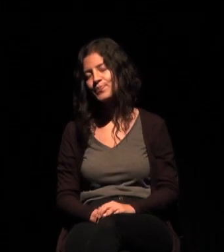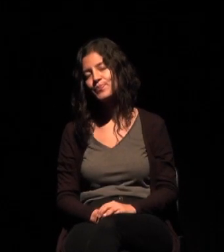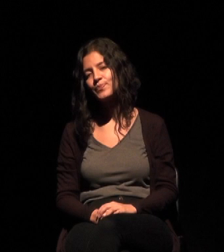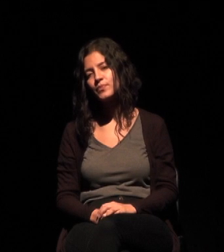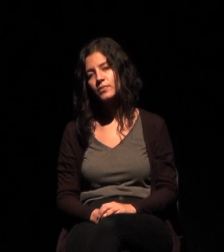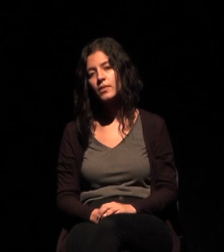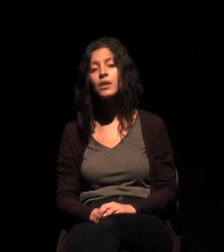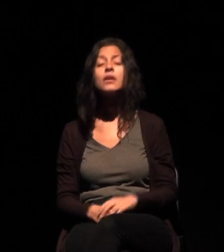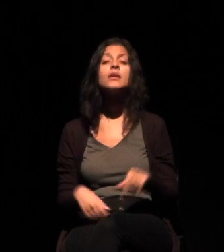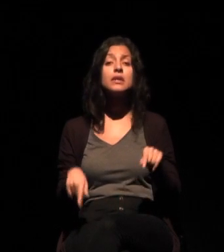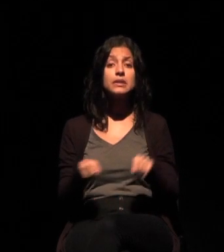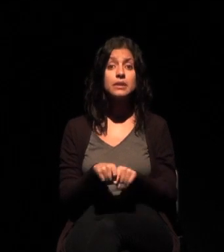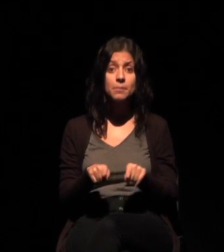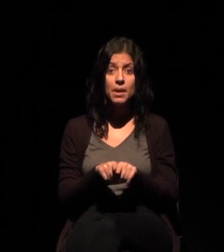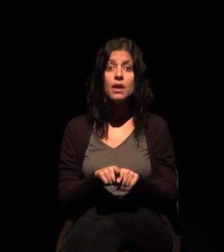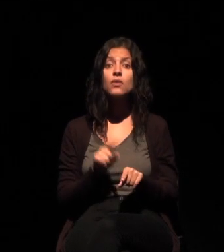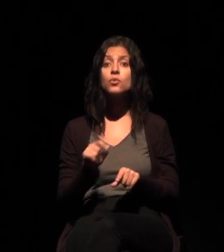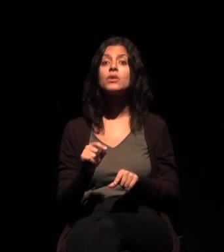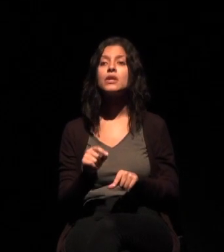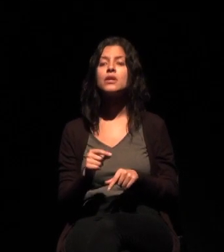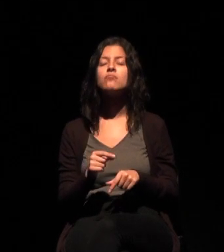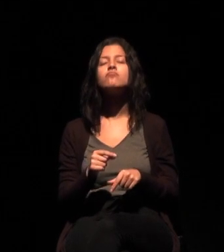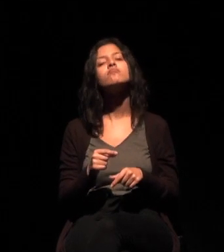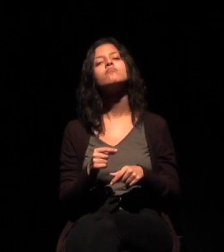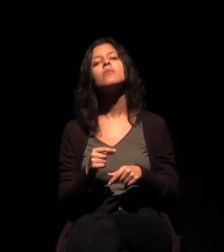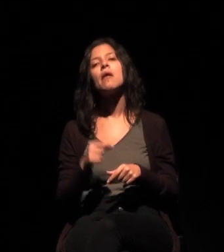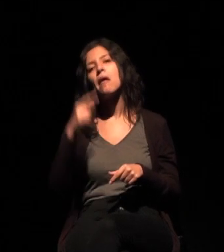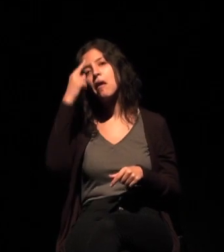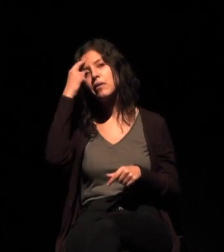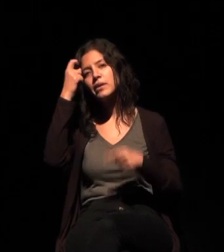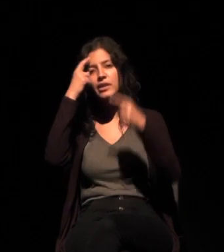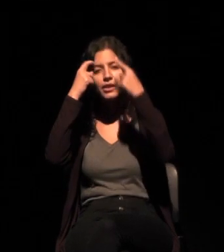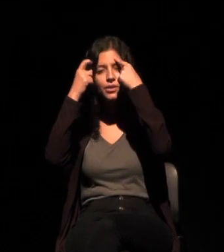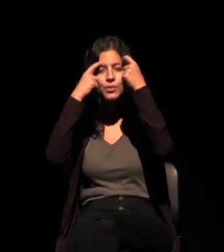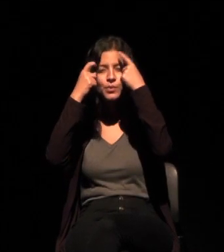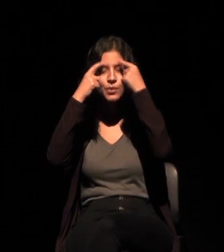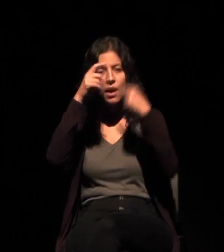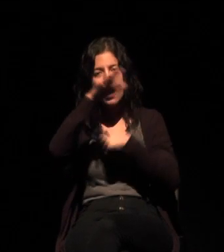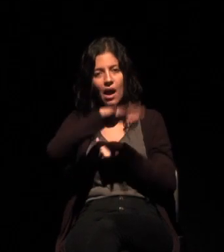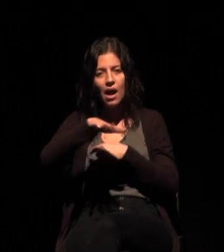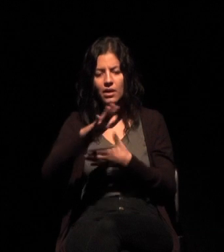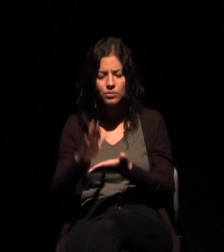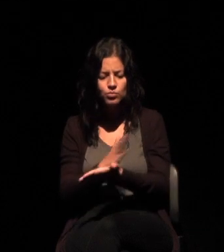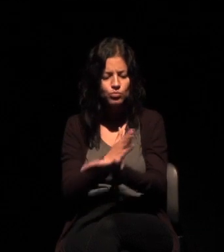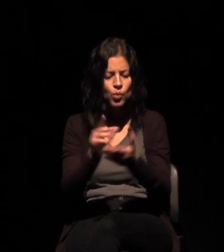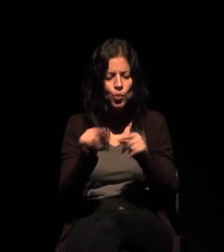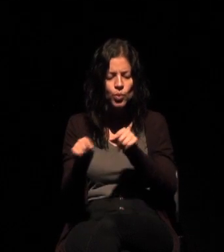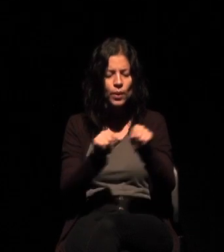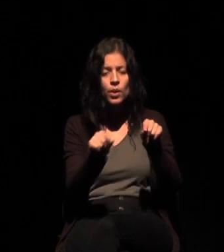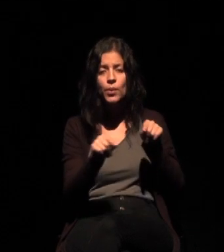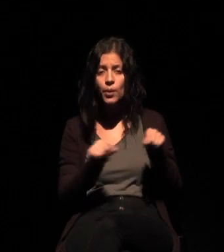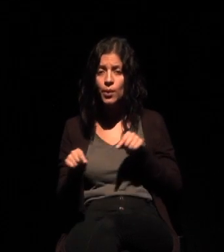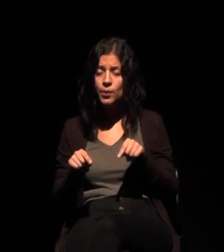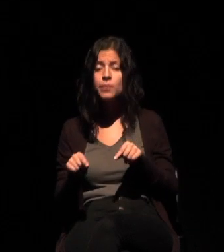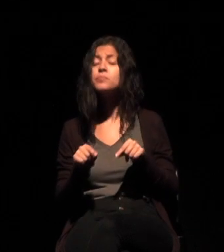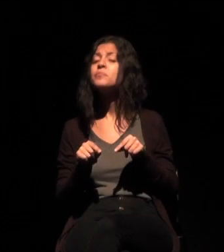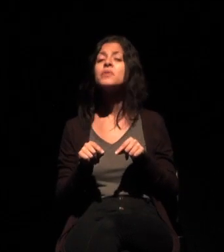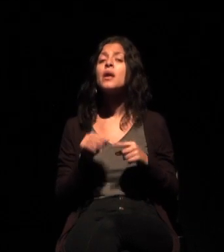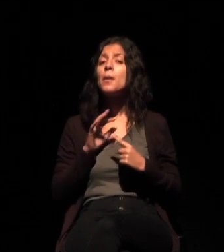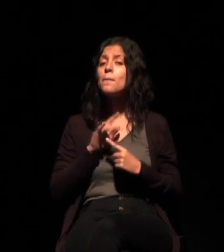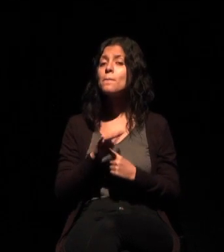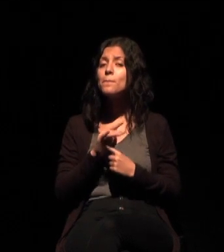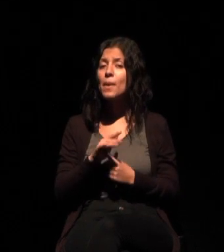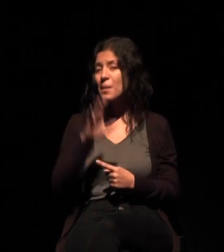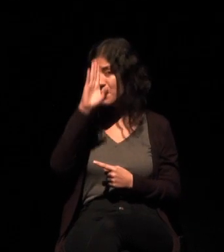das áreas criativas porque de facto e com ela e nada dizia uma das grandes diferenças ações deste parque é de